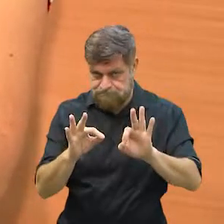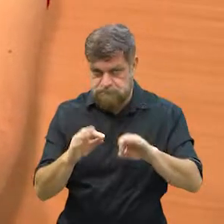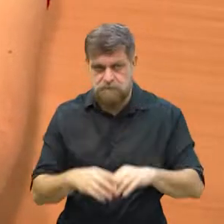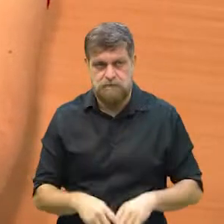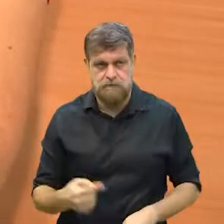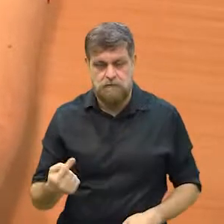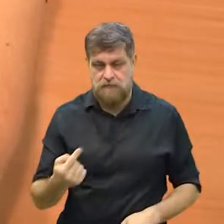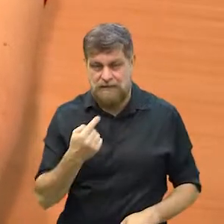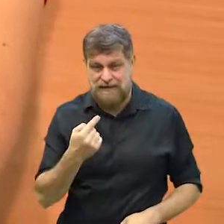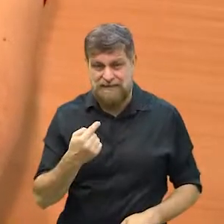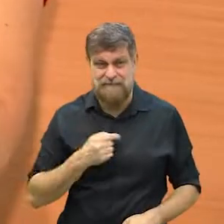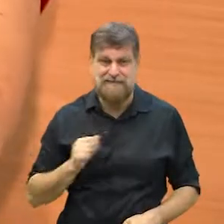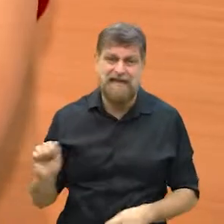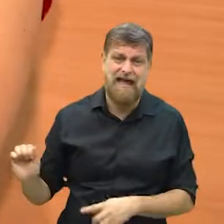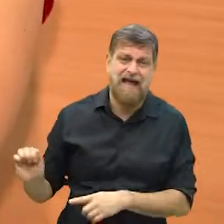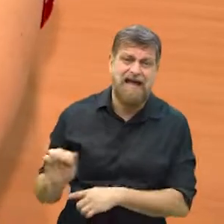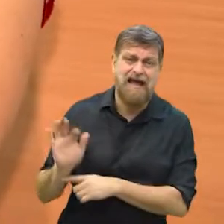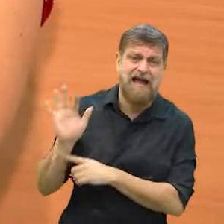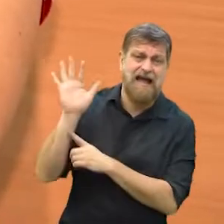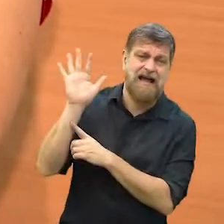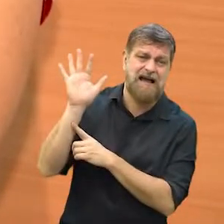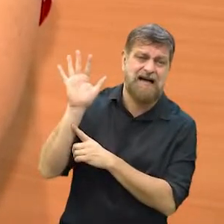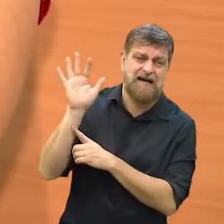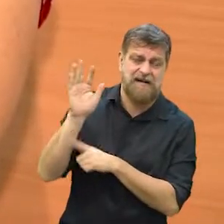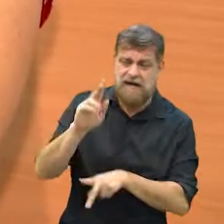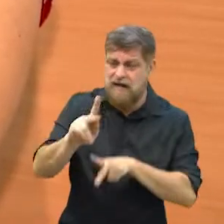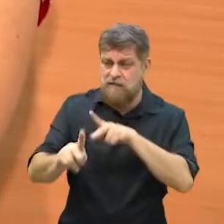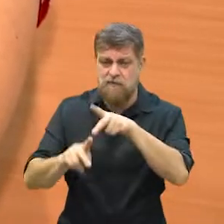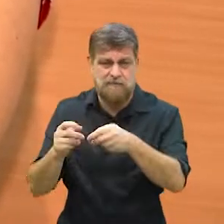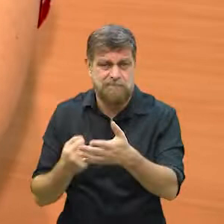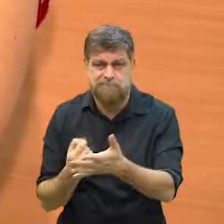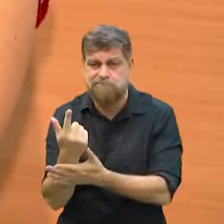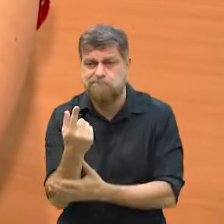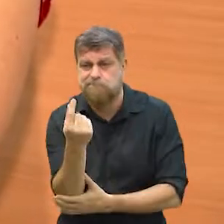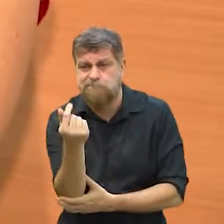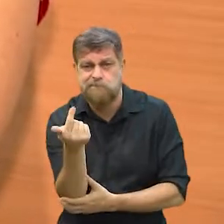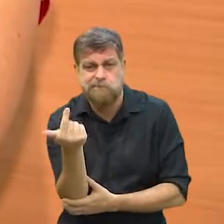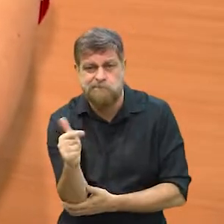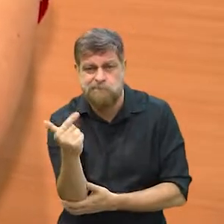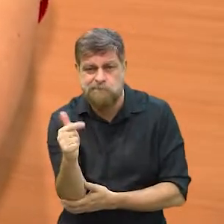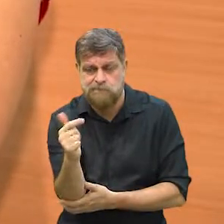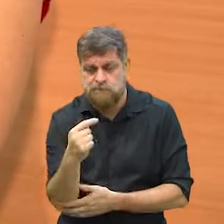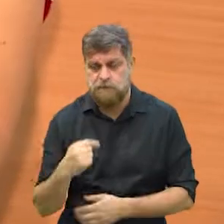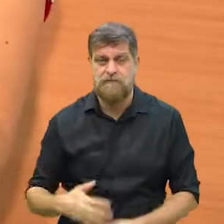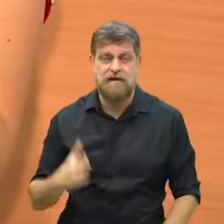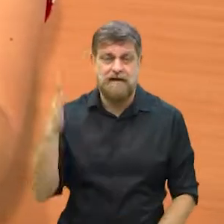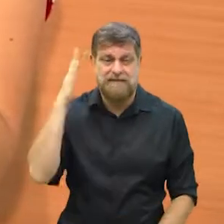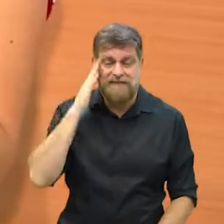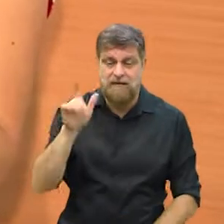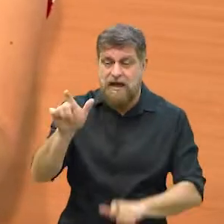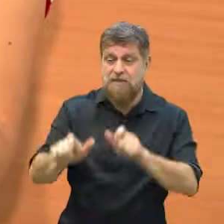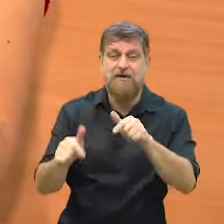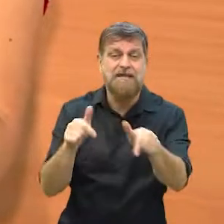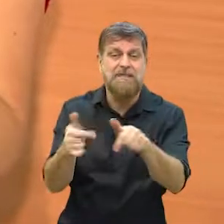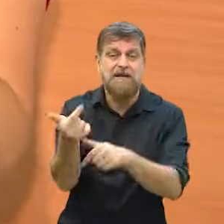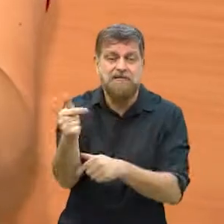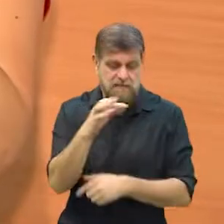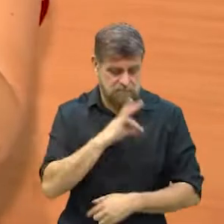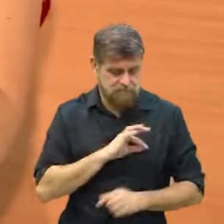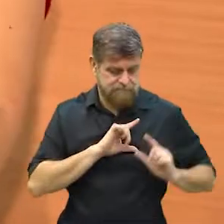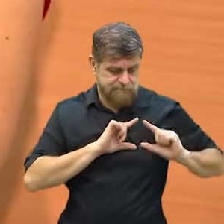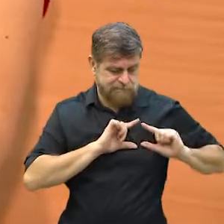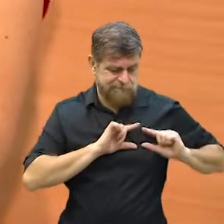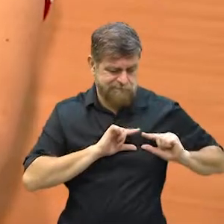agora, essa máscara, ela é cara para o conjunto da população, né? Ainda mais numa situação de desemprego,